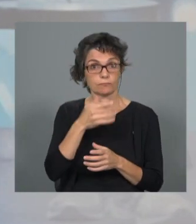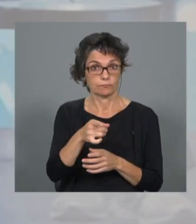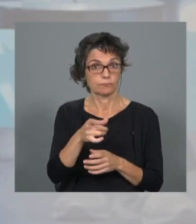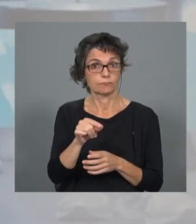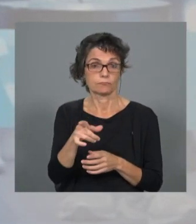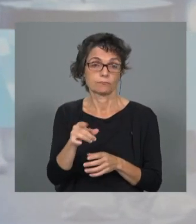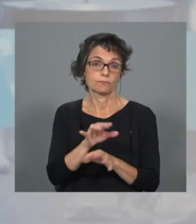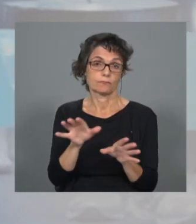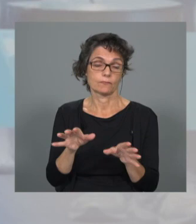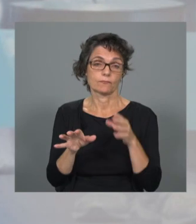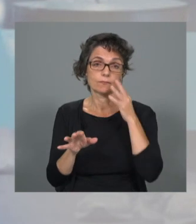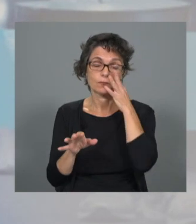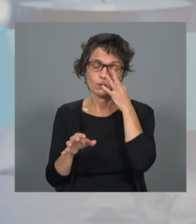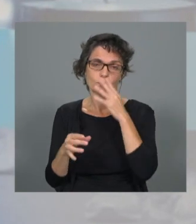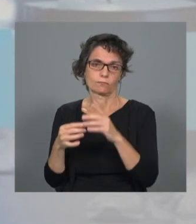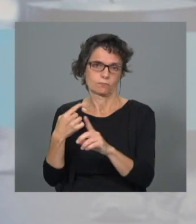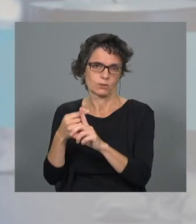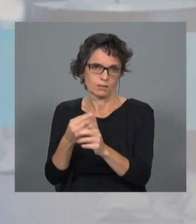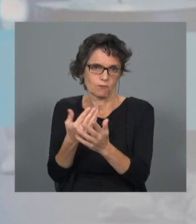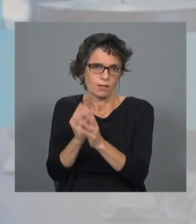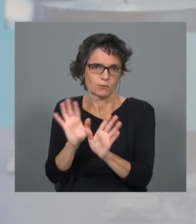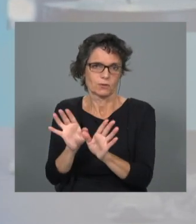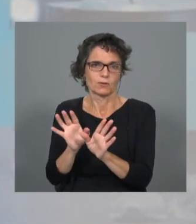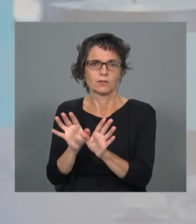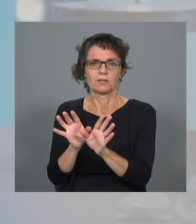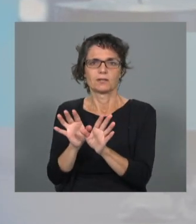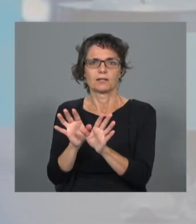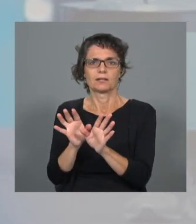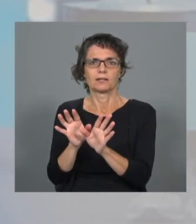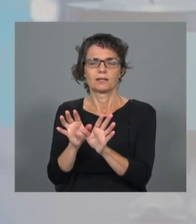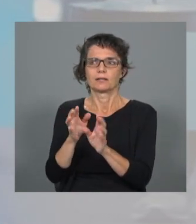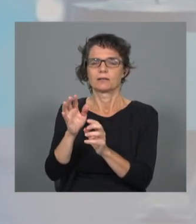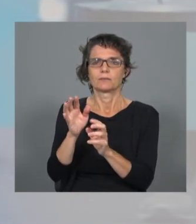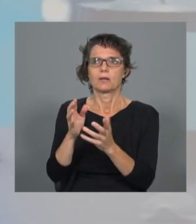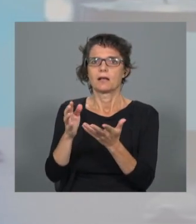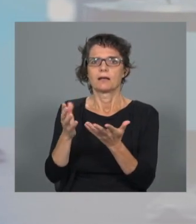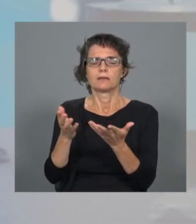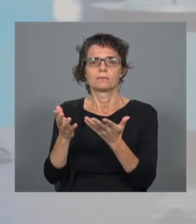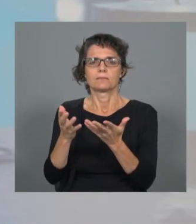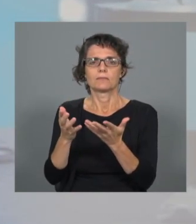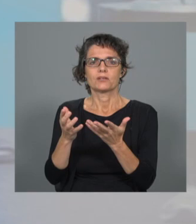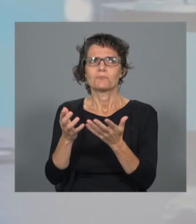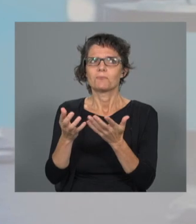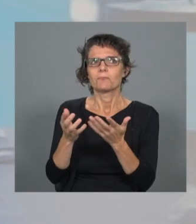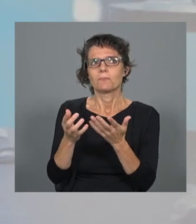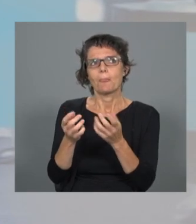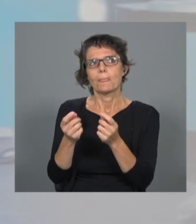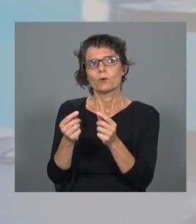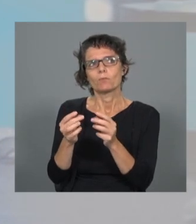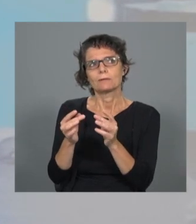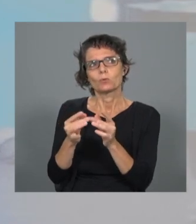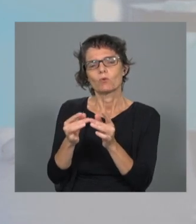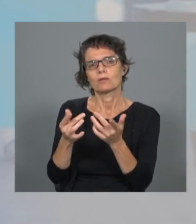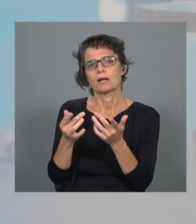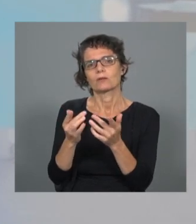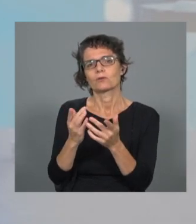saído experiências positivas, pergunto eu, talvez de maior proximidade, ainda que pelos meios virtuais, mas de um maior envolvimento ao